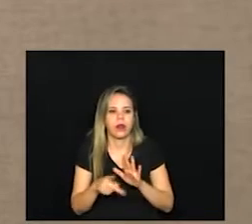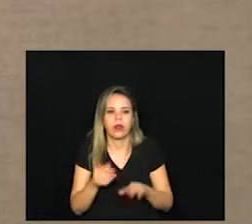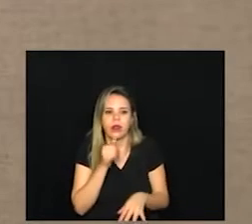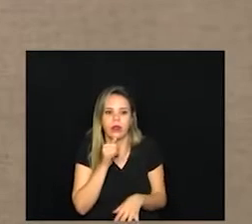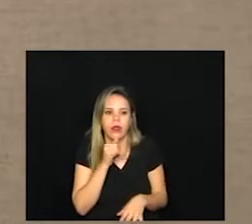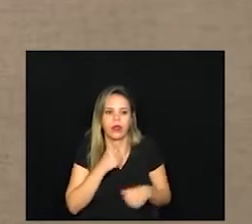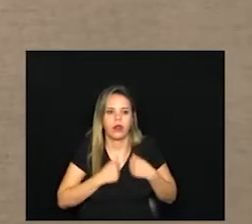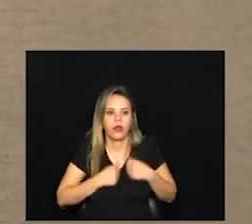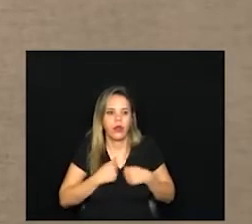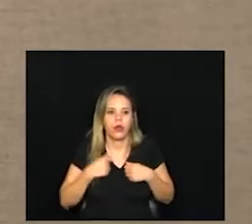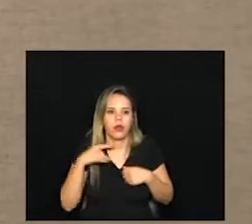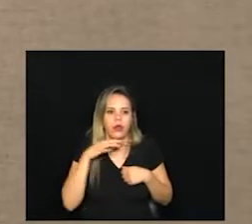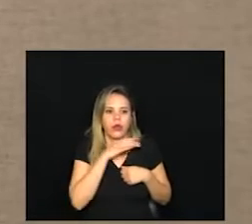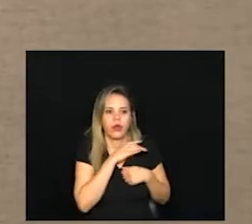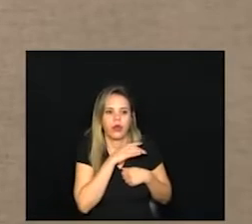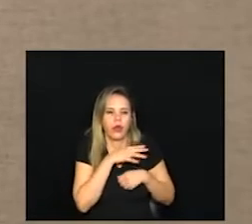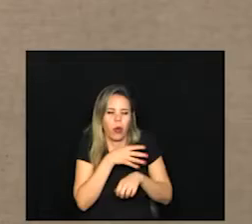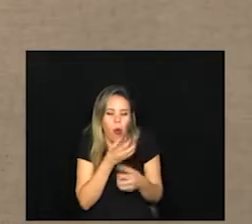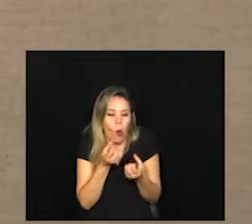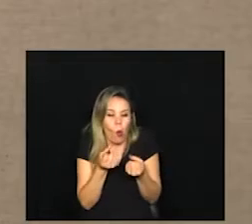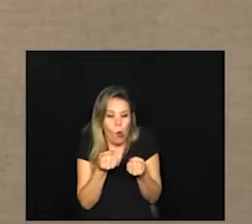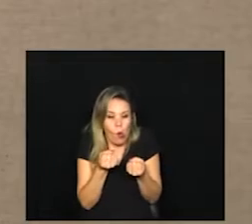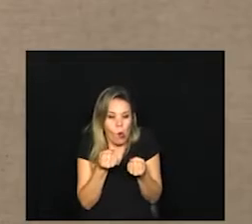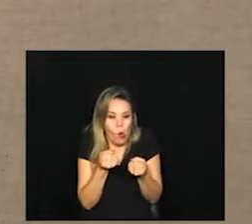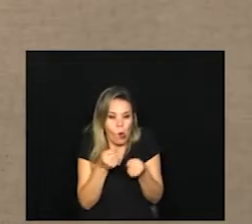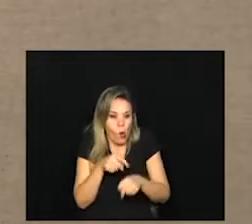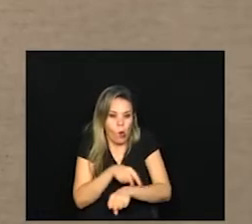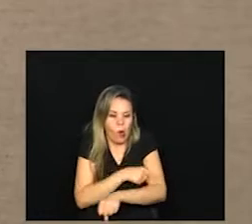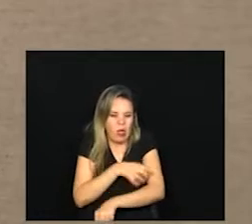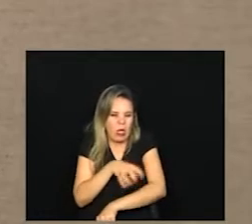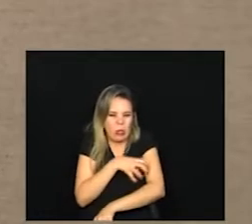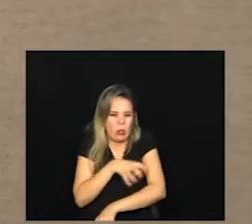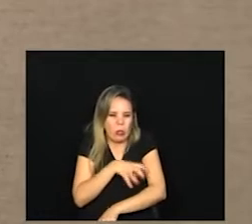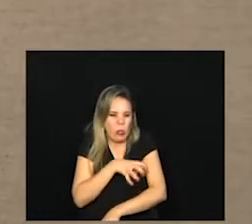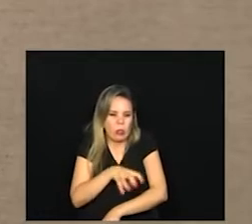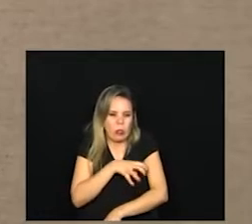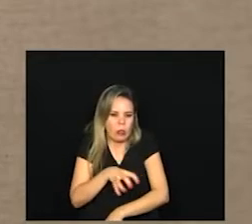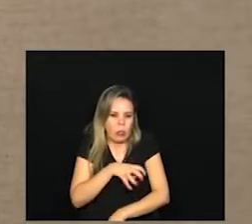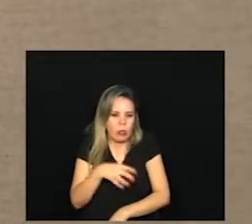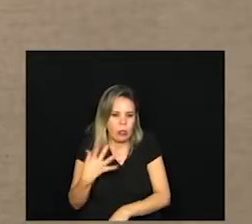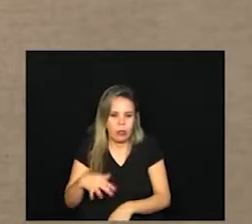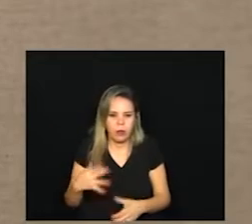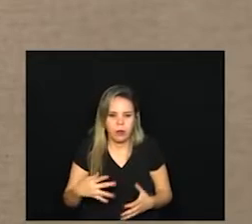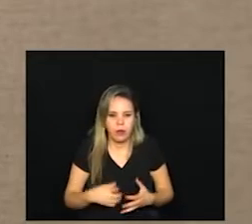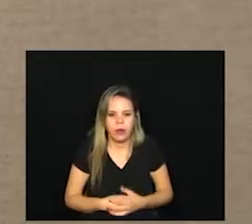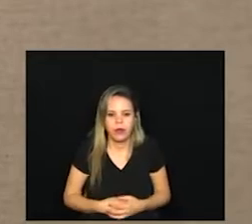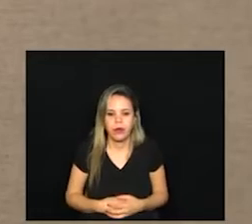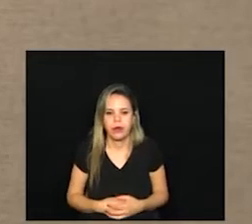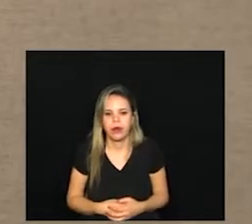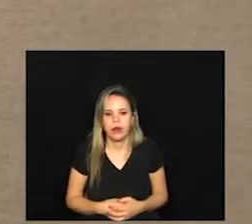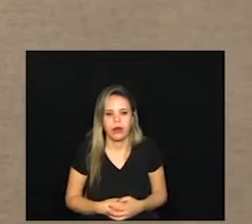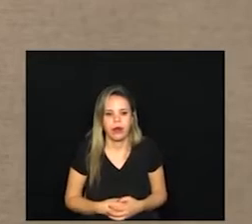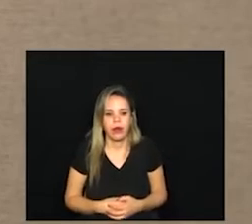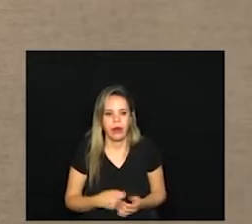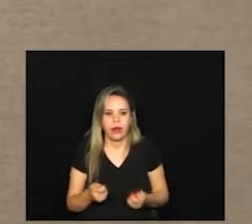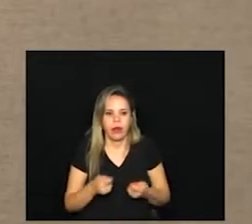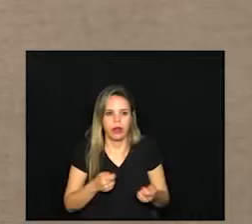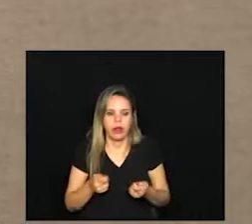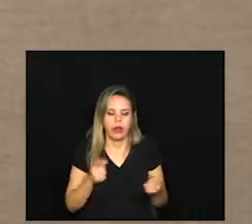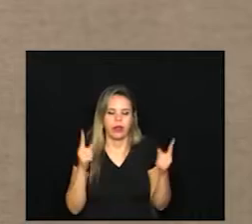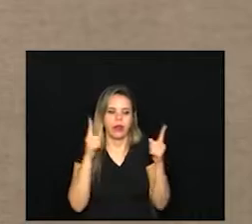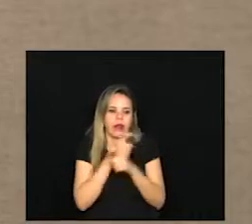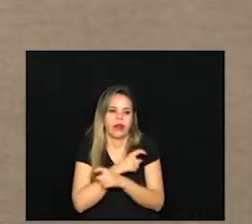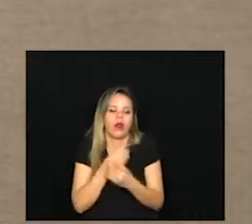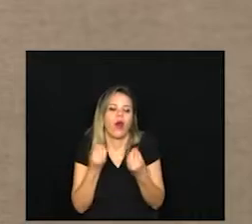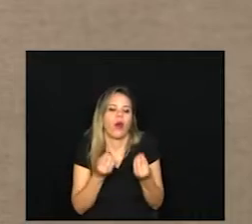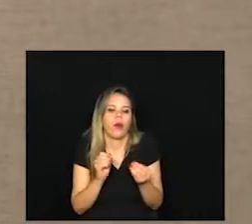exemplo, tomar um banho quente. A pele fica mais seca, então ela vai coçar, ela vai arder. E aí o controle fica mais complicado,